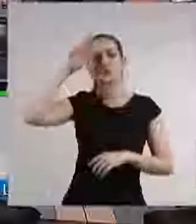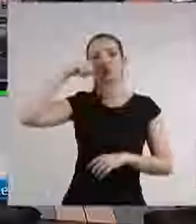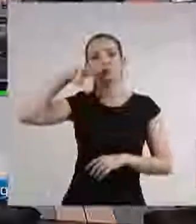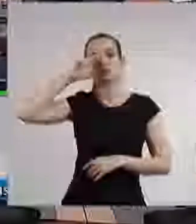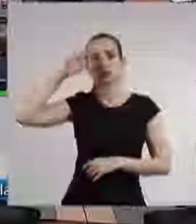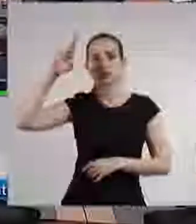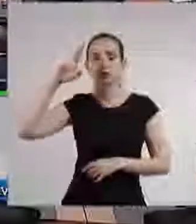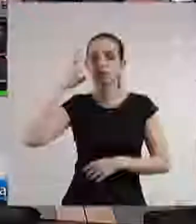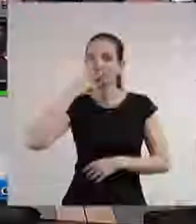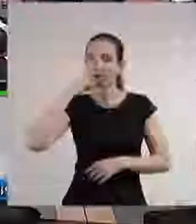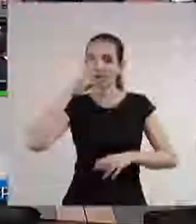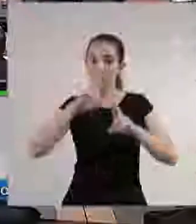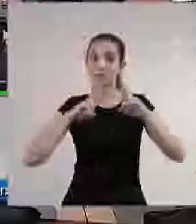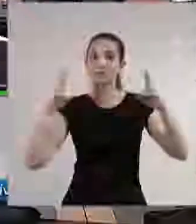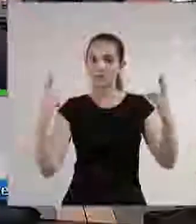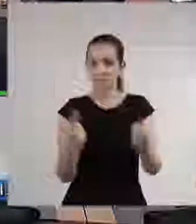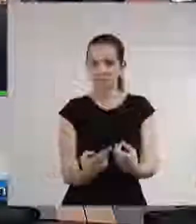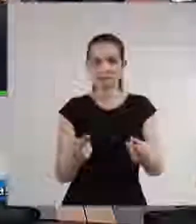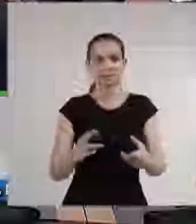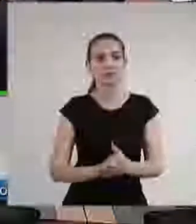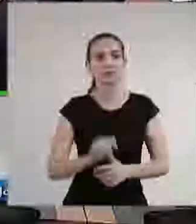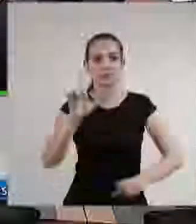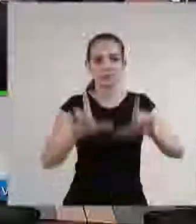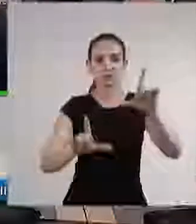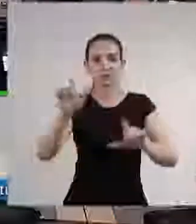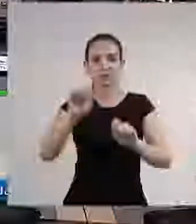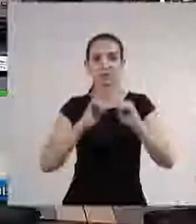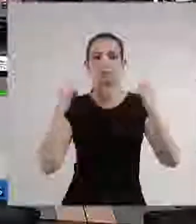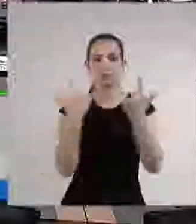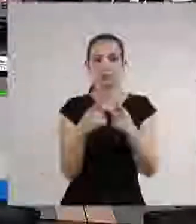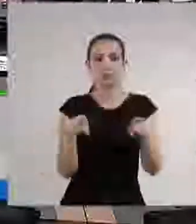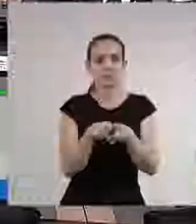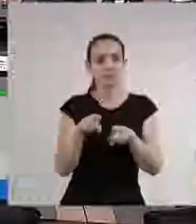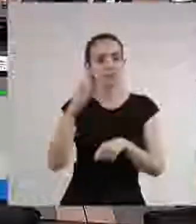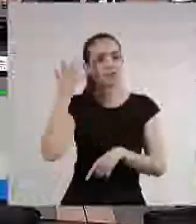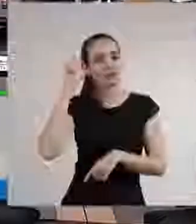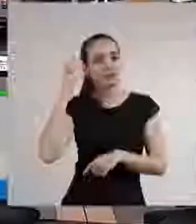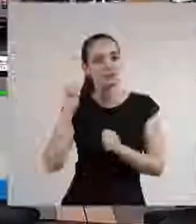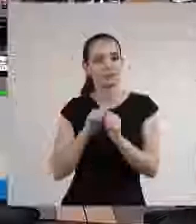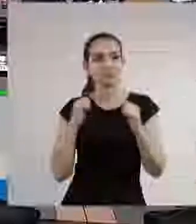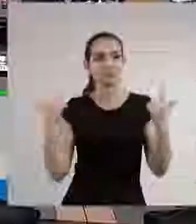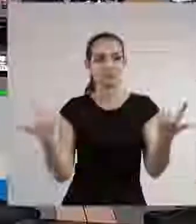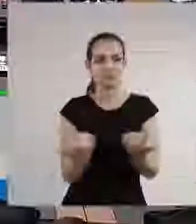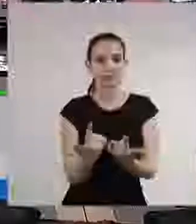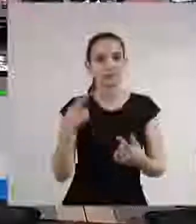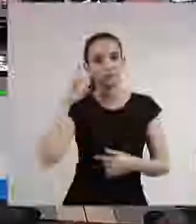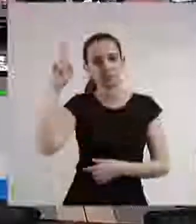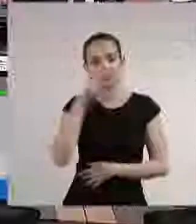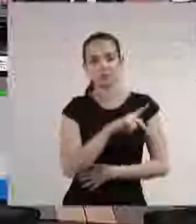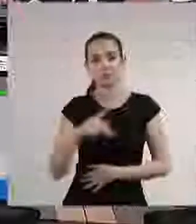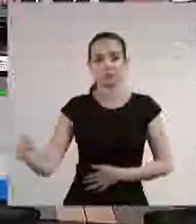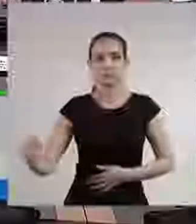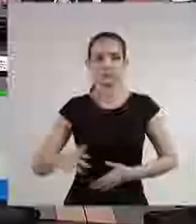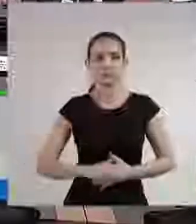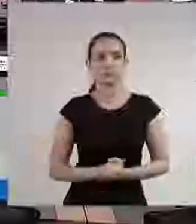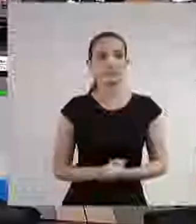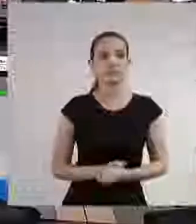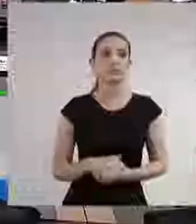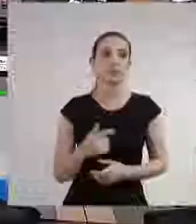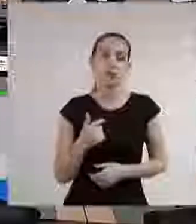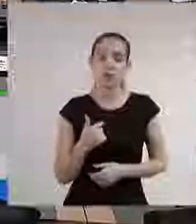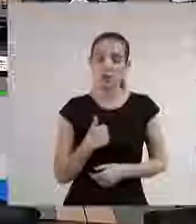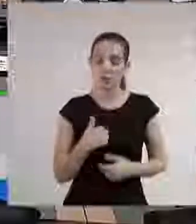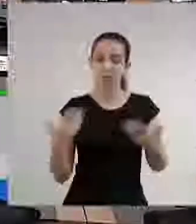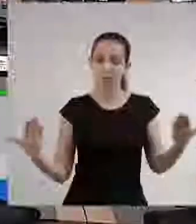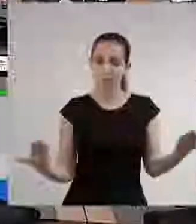sessão, a imprensa aqui presente, TV Assembleia, Rádio Assembleia. Senhor presidente, eu fiz questão de